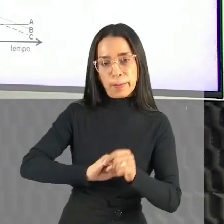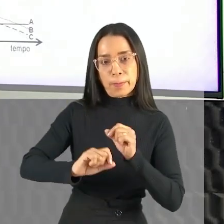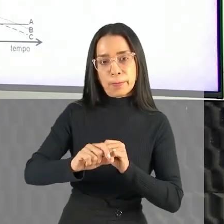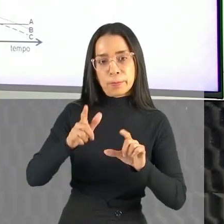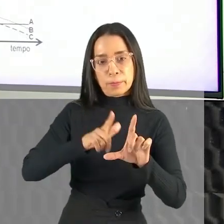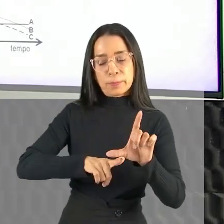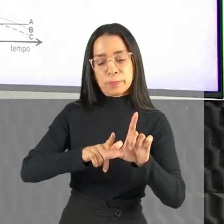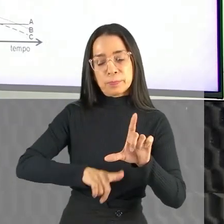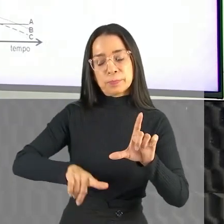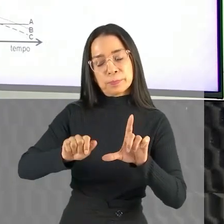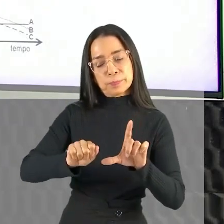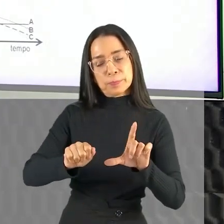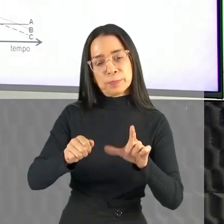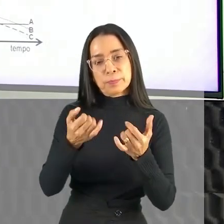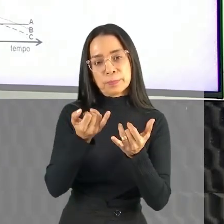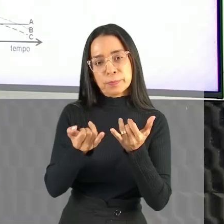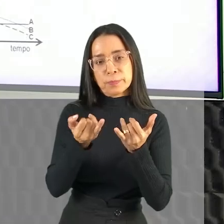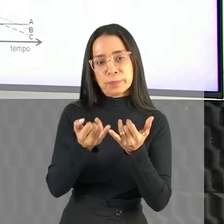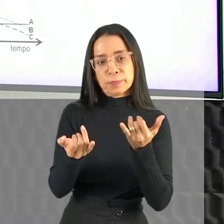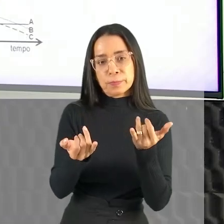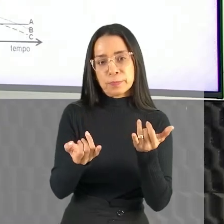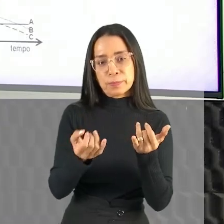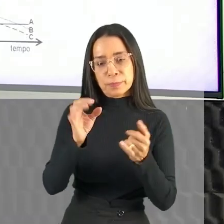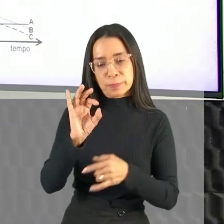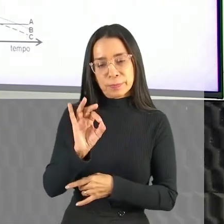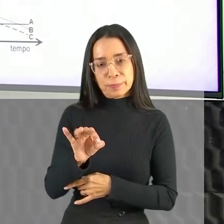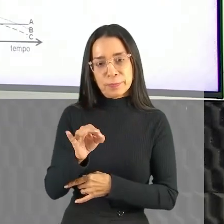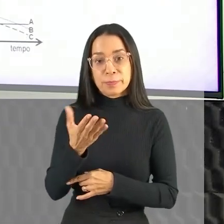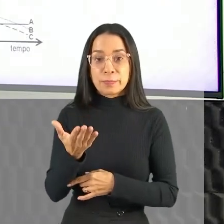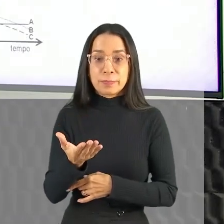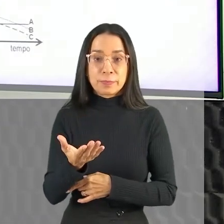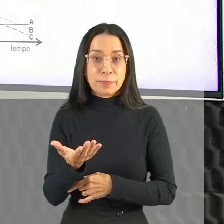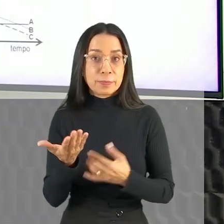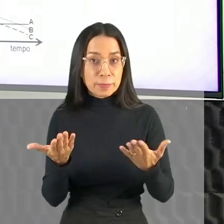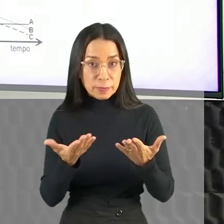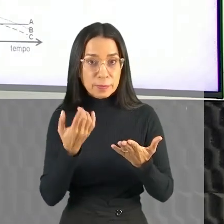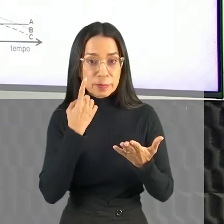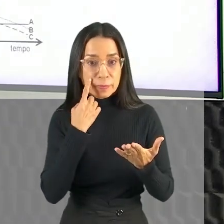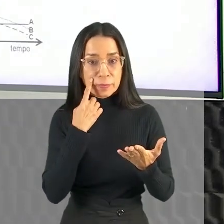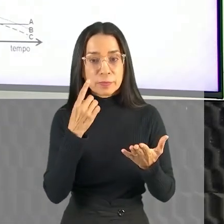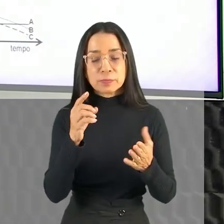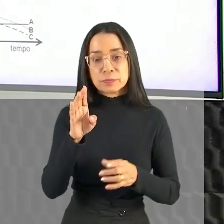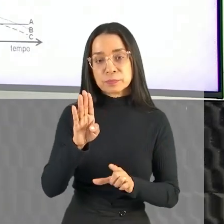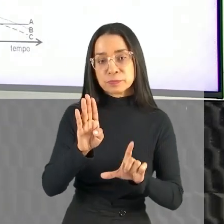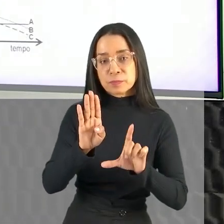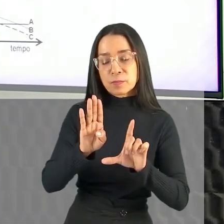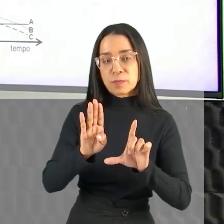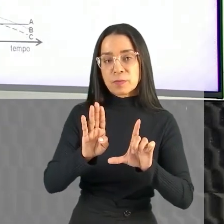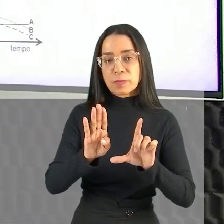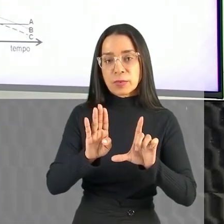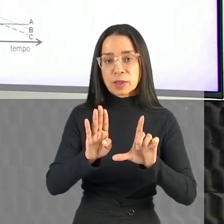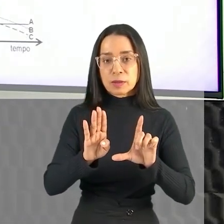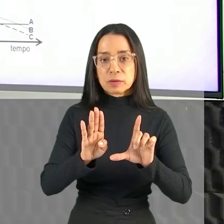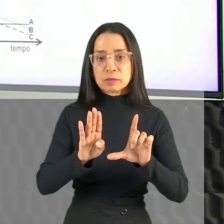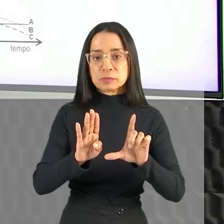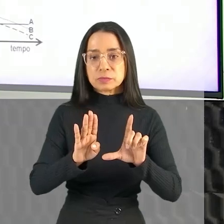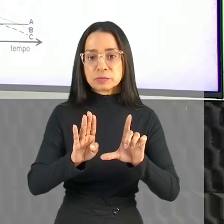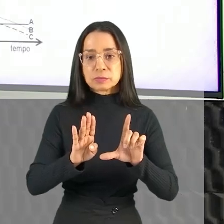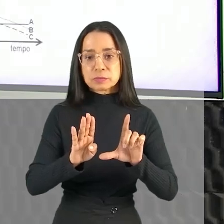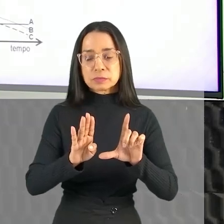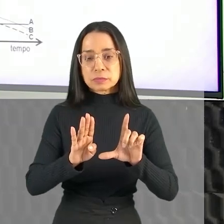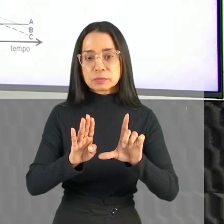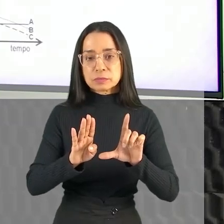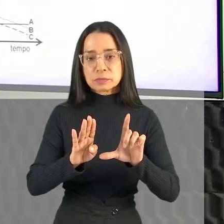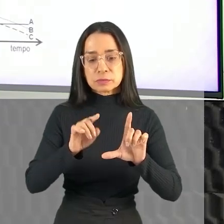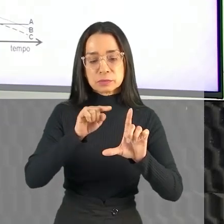né, a ser a resposta. Mas vamos ver a letra B ali. Ó. A letra B diz que na medida que a quantidade de